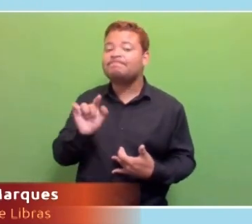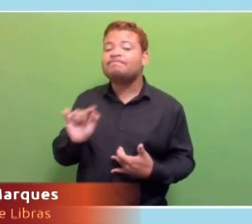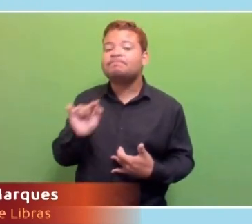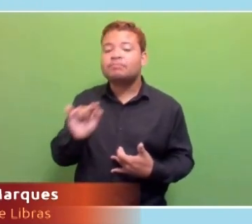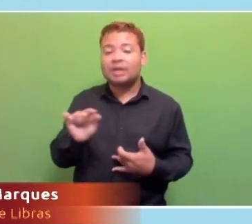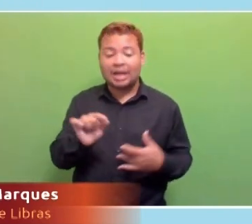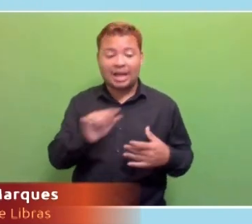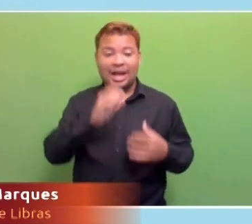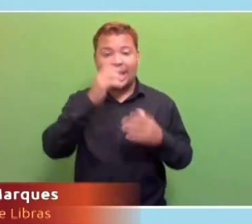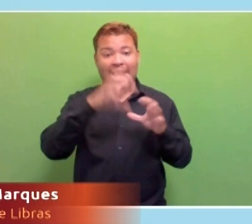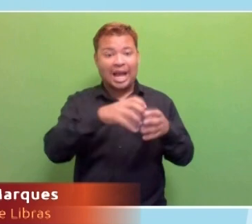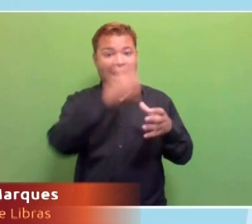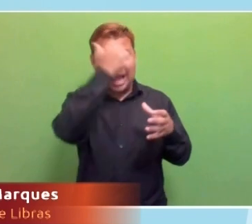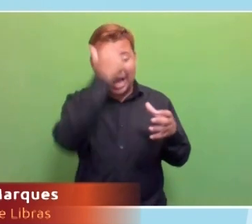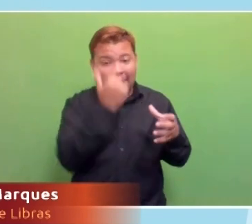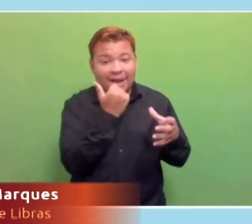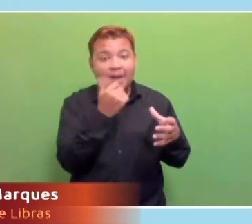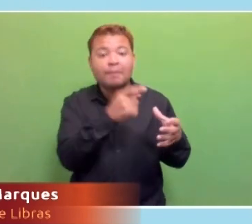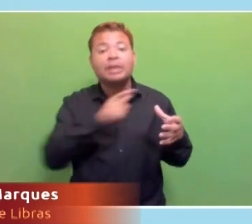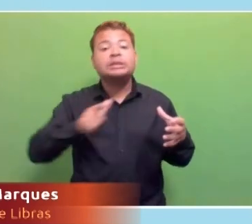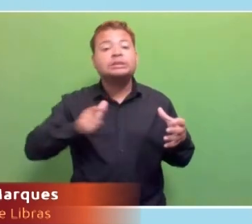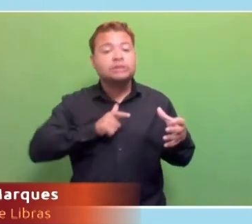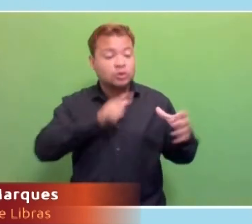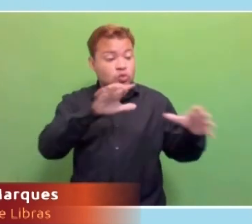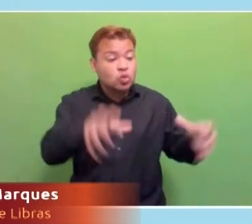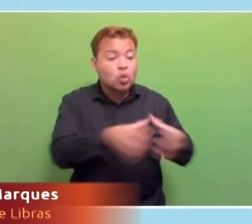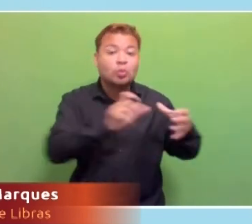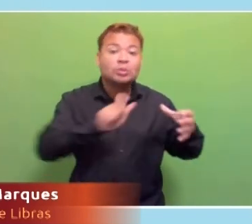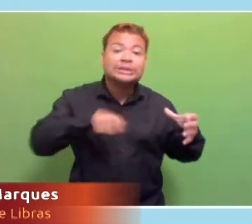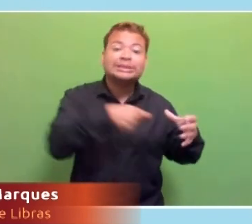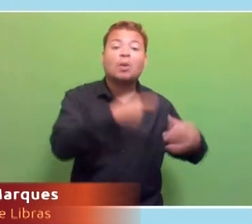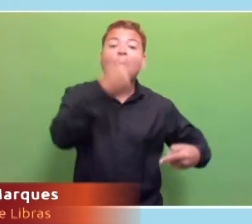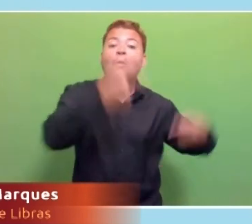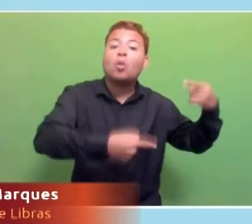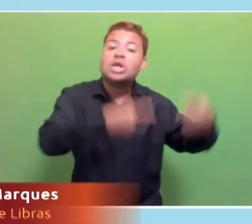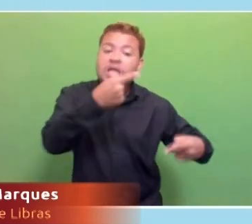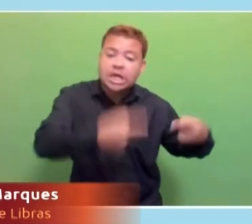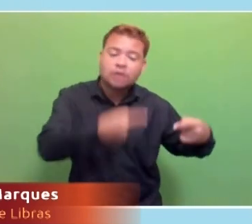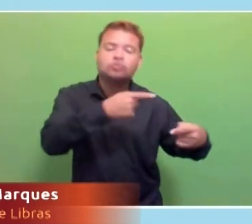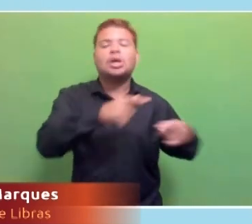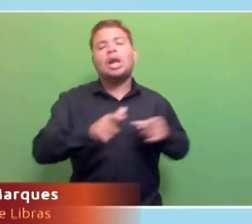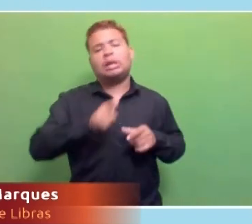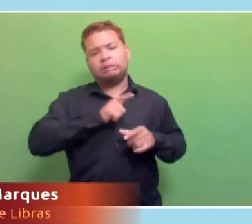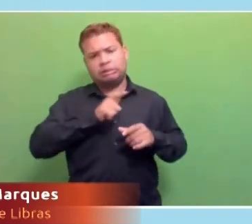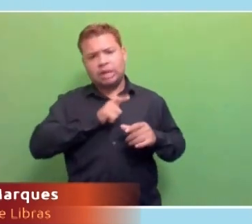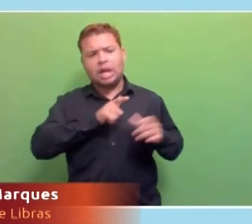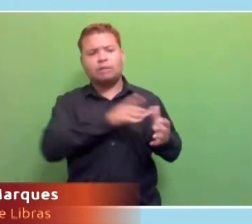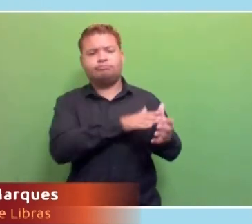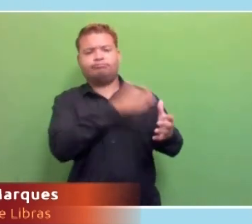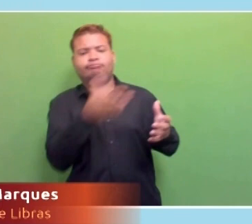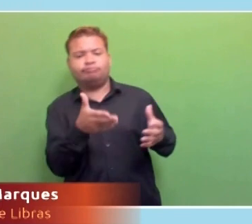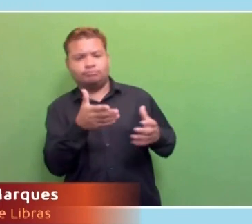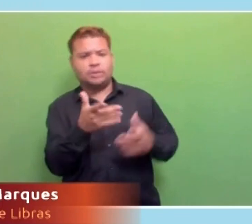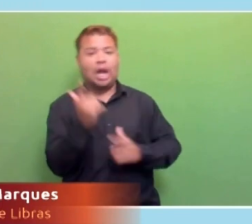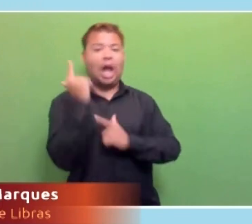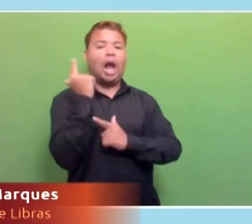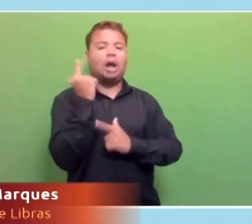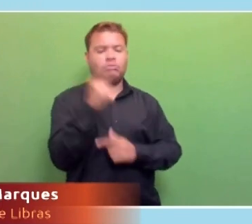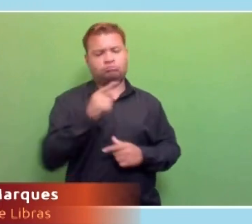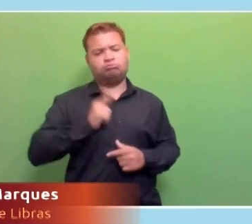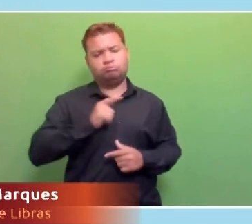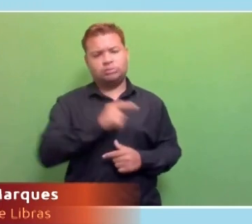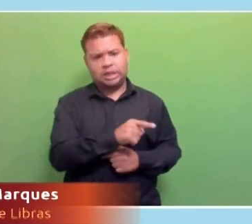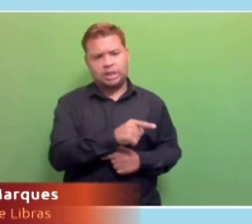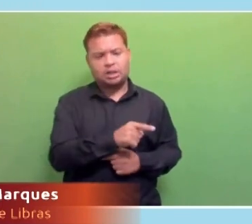político que tem um braço armado, né? Então a gente não pode também desqualificar o Hamas no sentido